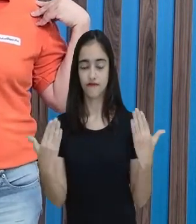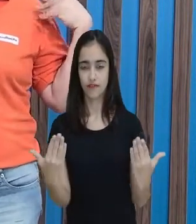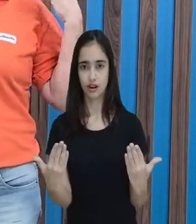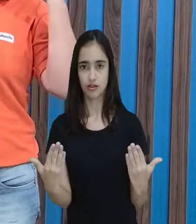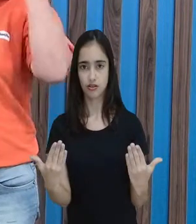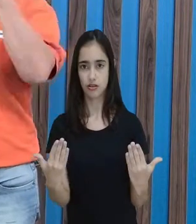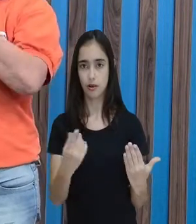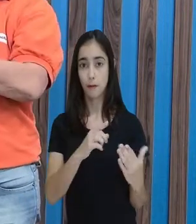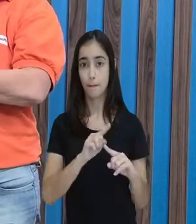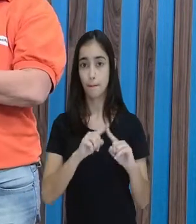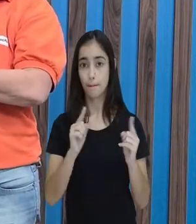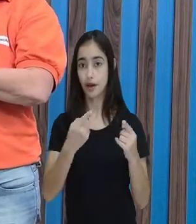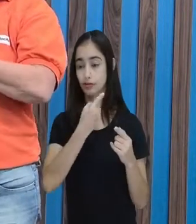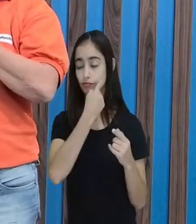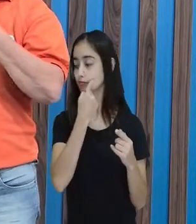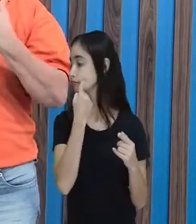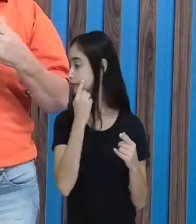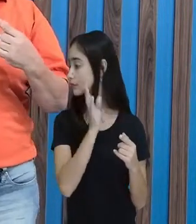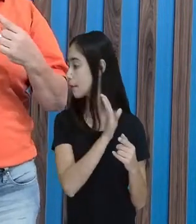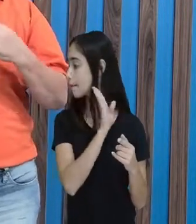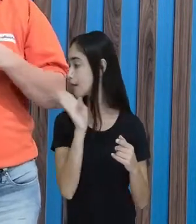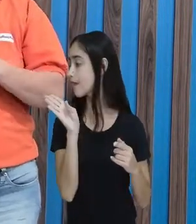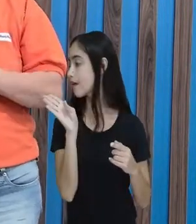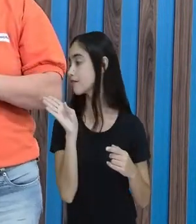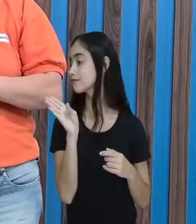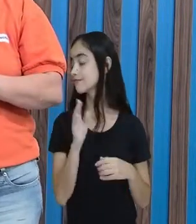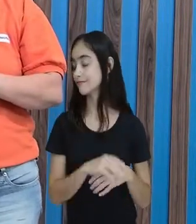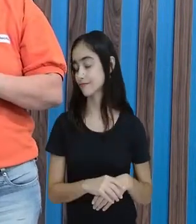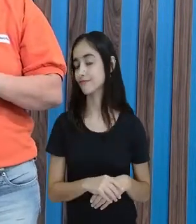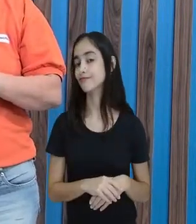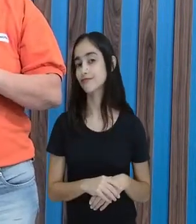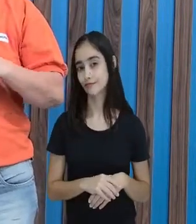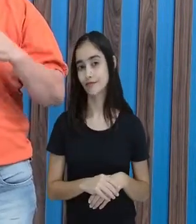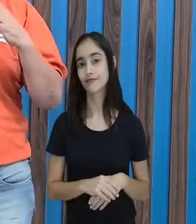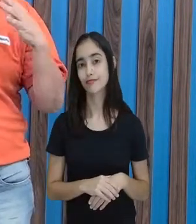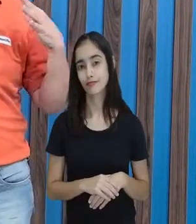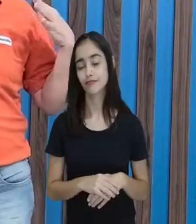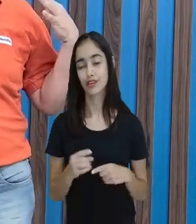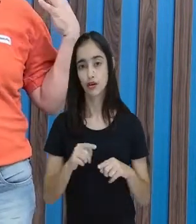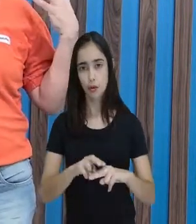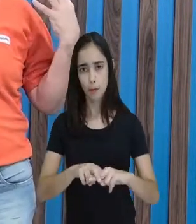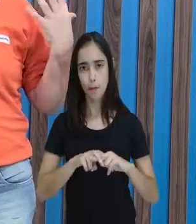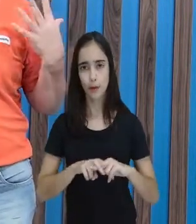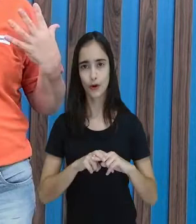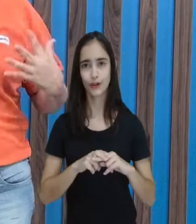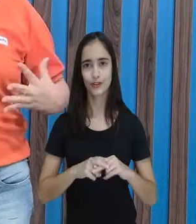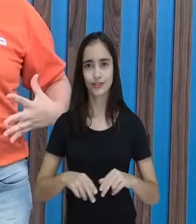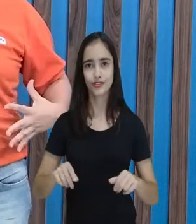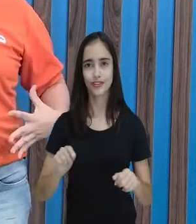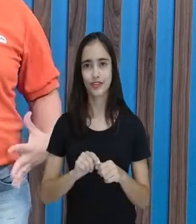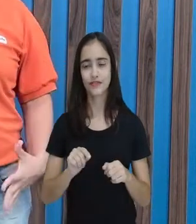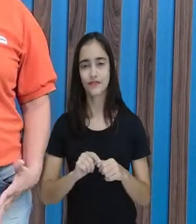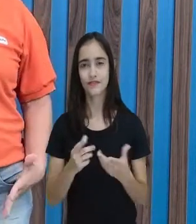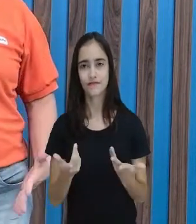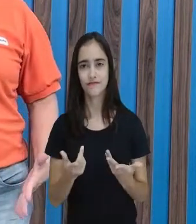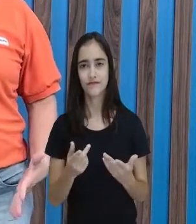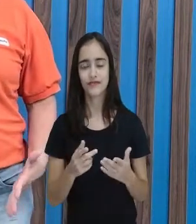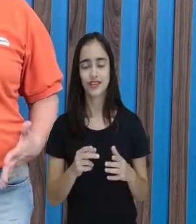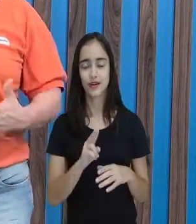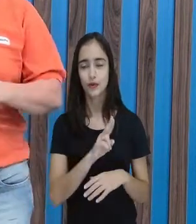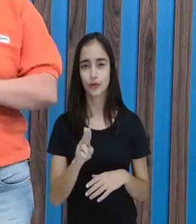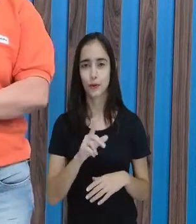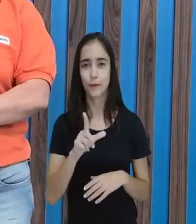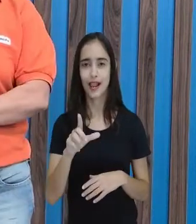frente, mas o rosto eles representavam de lado. Por isso eles chamam lei da frontalidade. E os